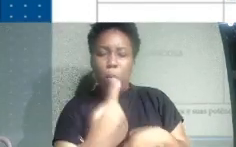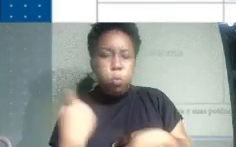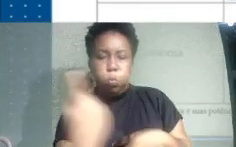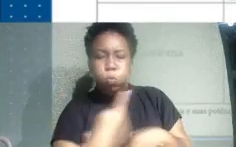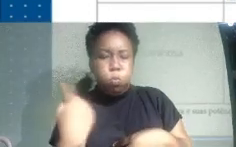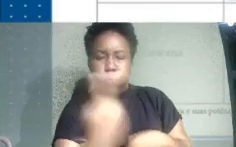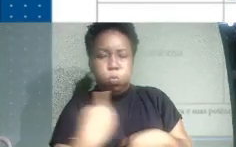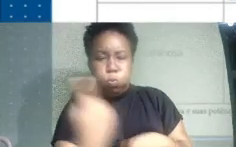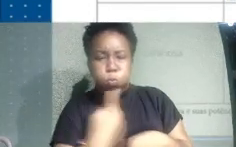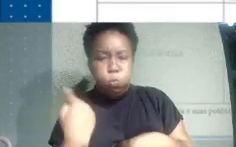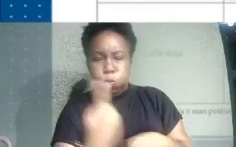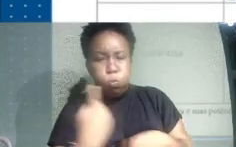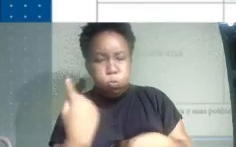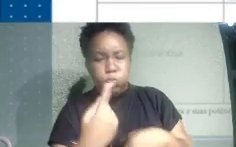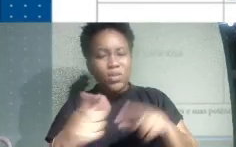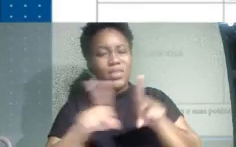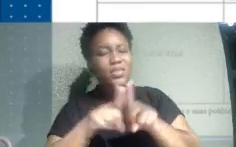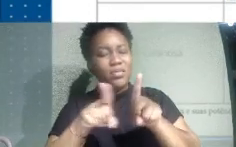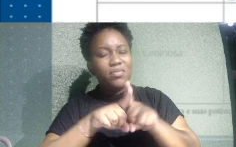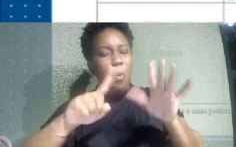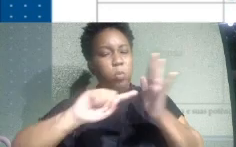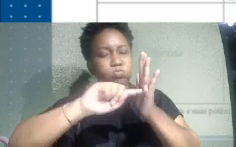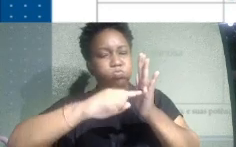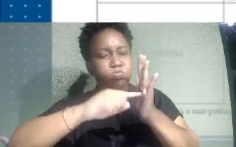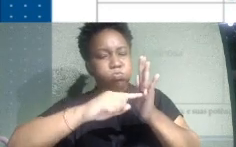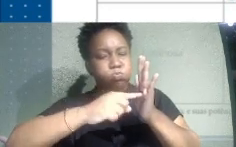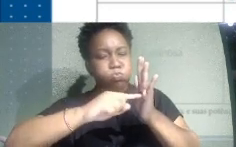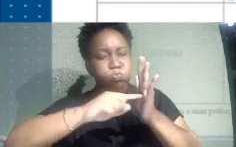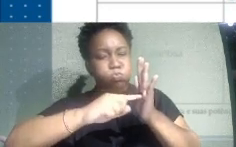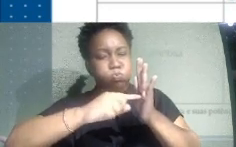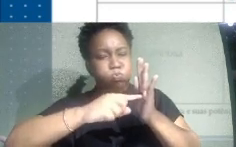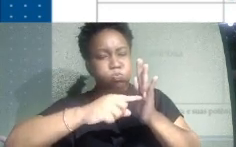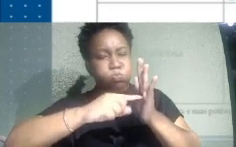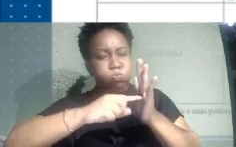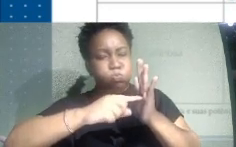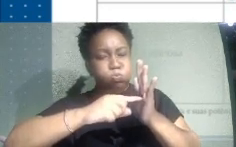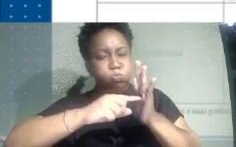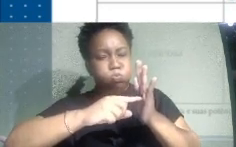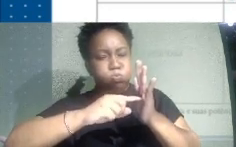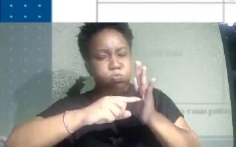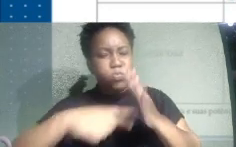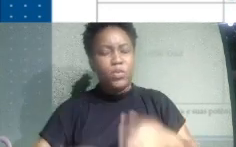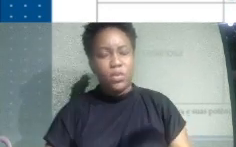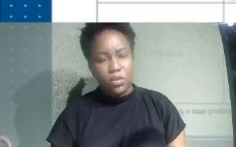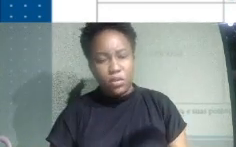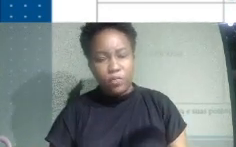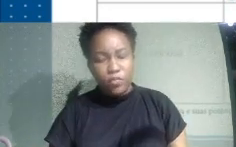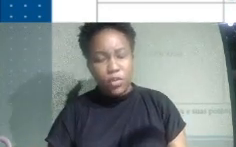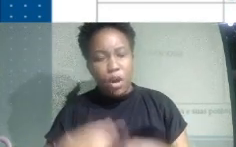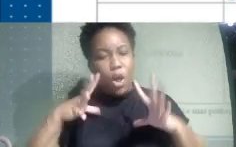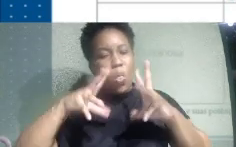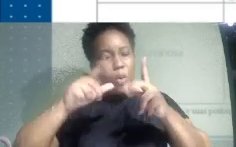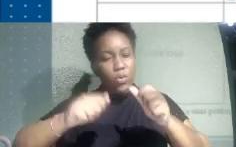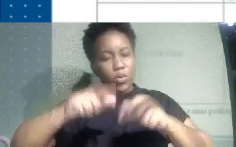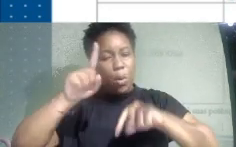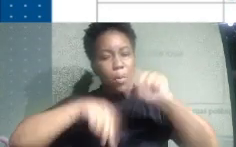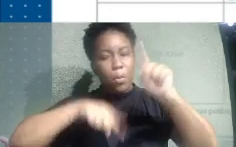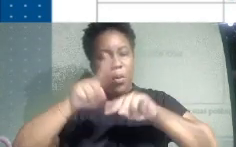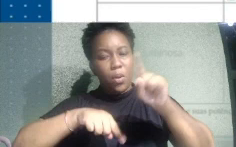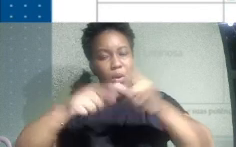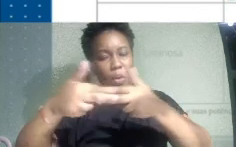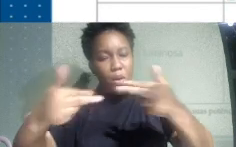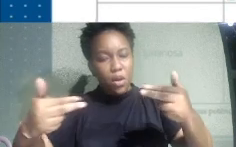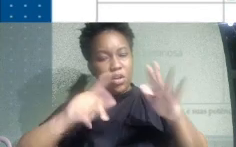isso. A furadeira faz isso, a parafusadeira faz isso, tá? Então, todo equipamento capaz de transformar esse giro